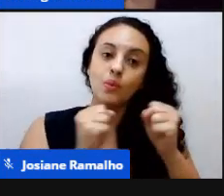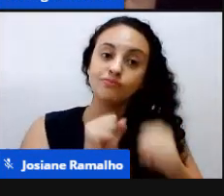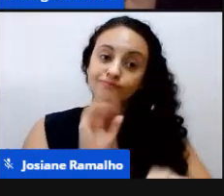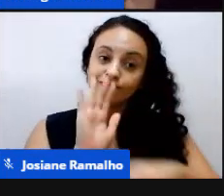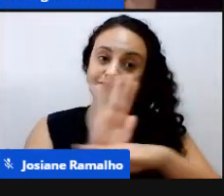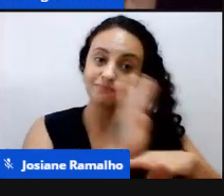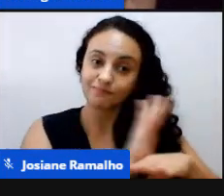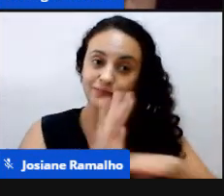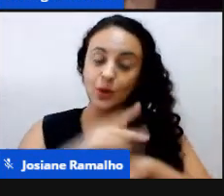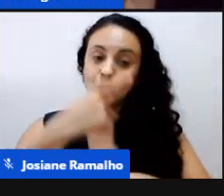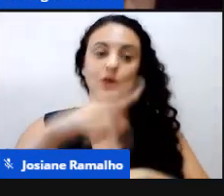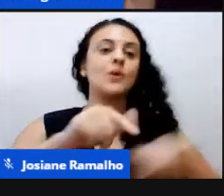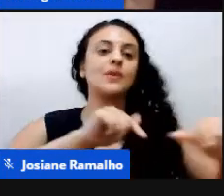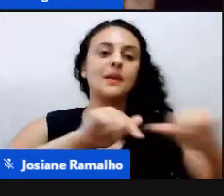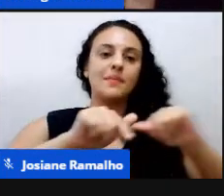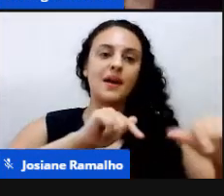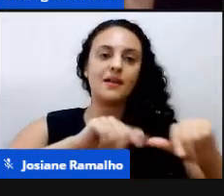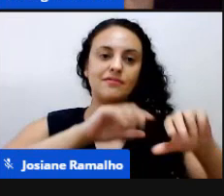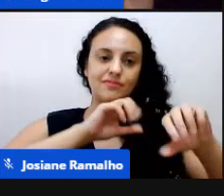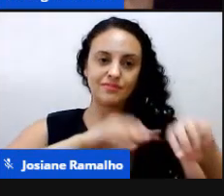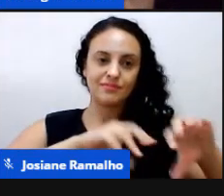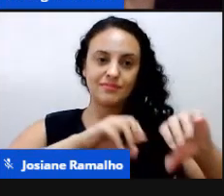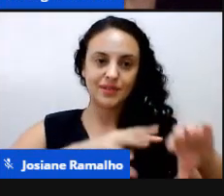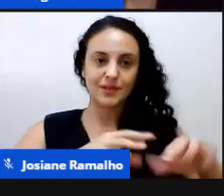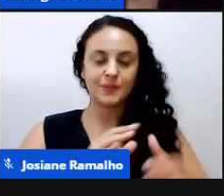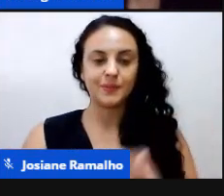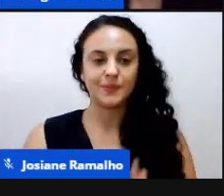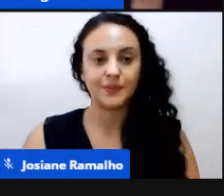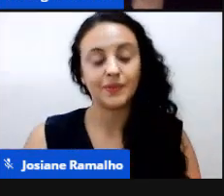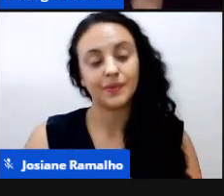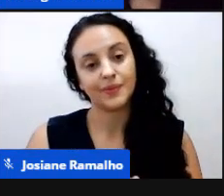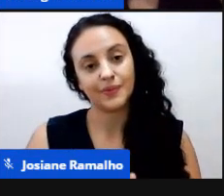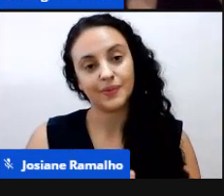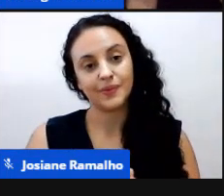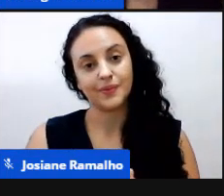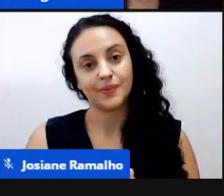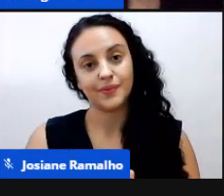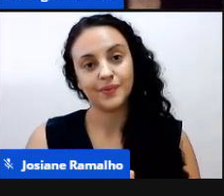você trabalha, professor. Próximo Exatamente. slide.